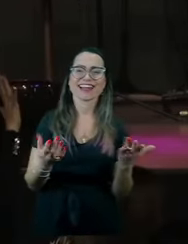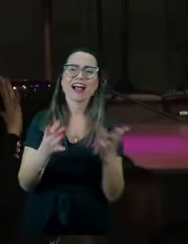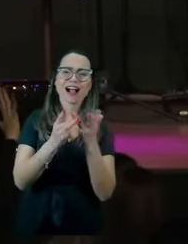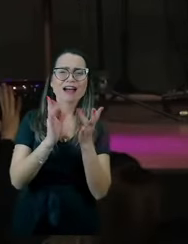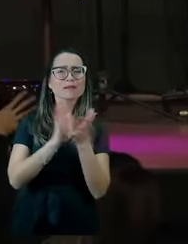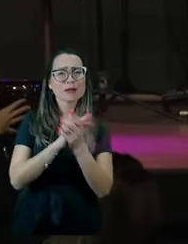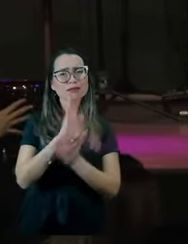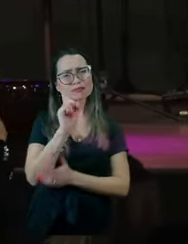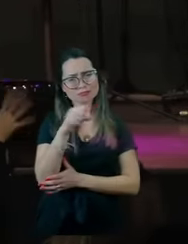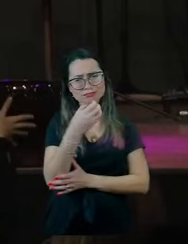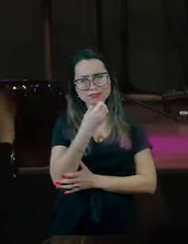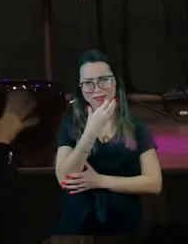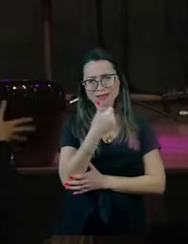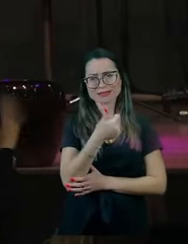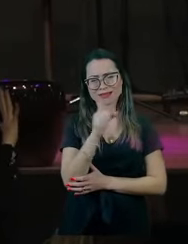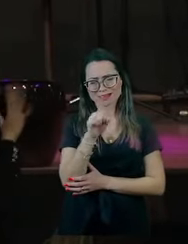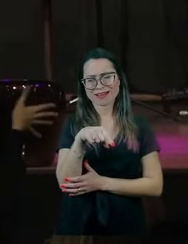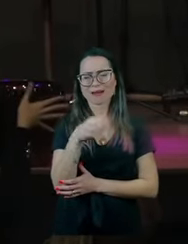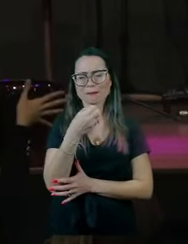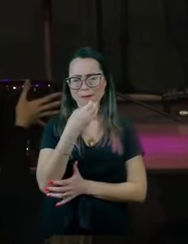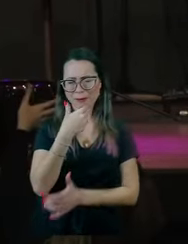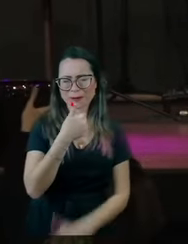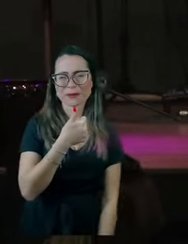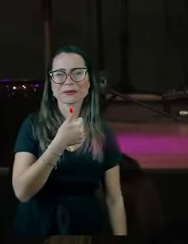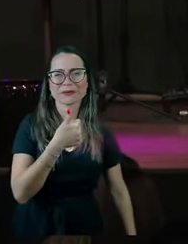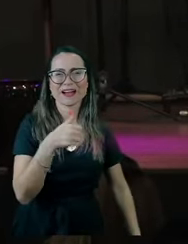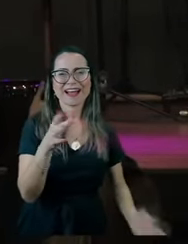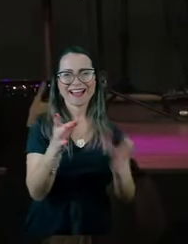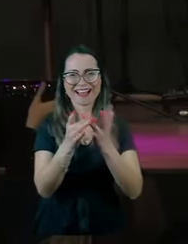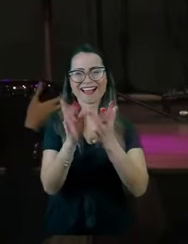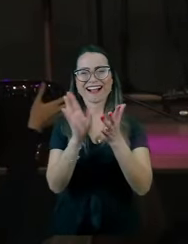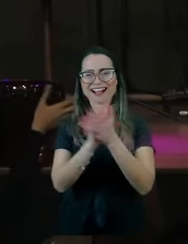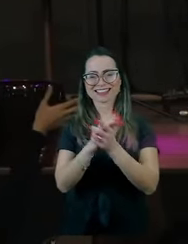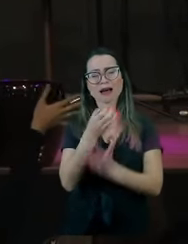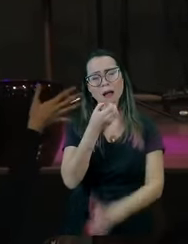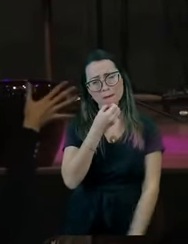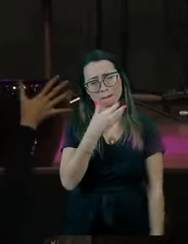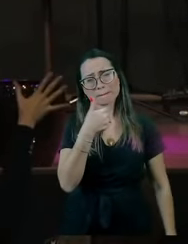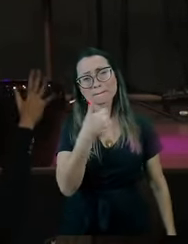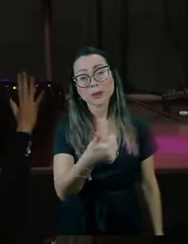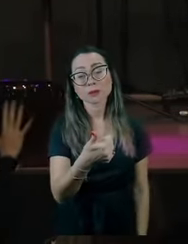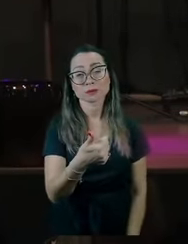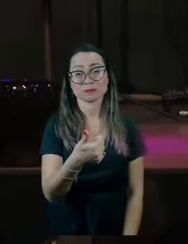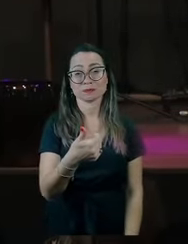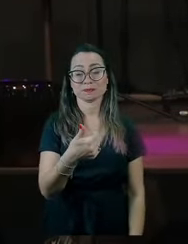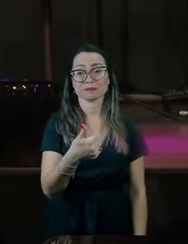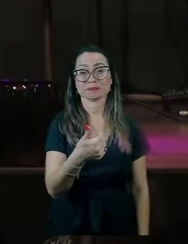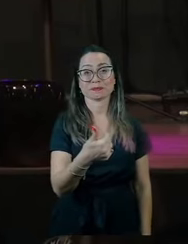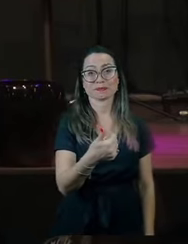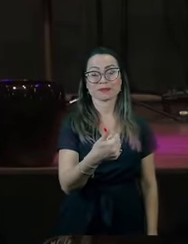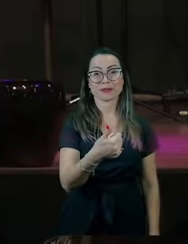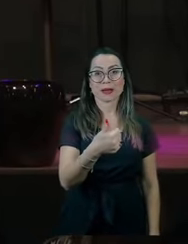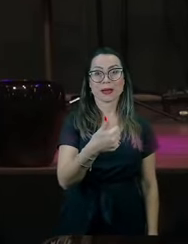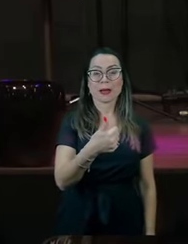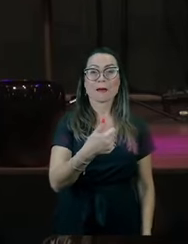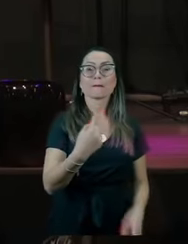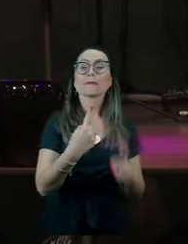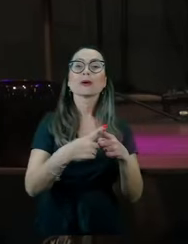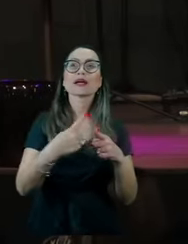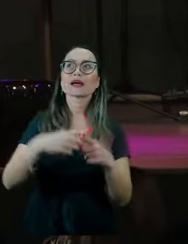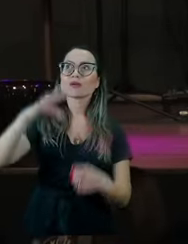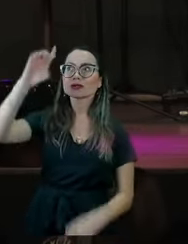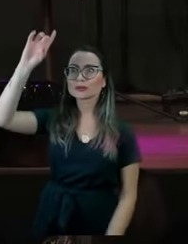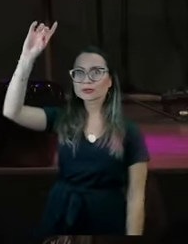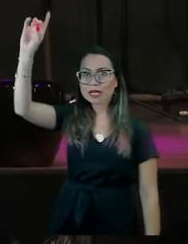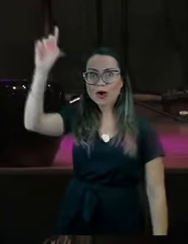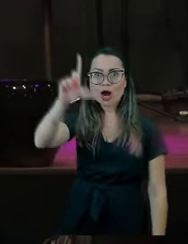casamento é bênção. É muito bom casar. Principalmente quando a nossa conexão vem do Senhor. Quando é